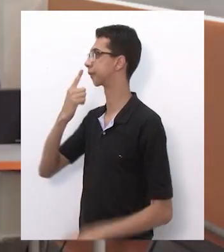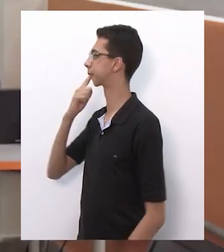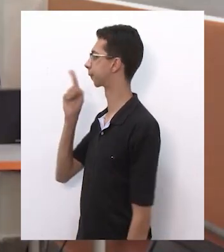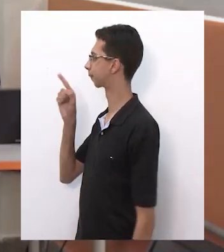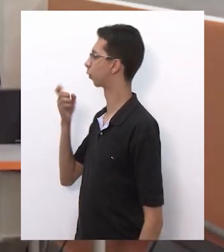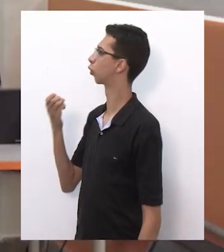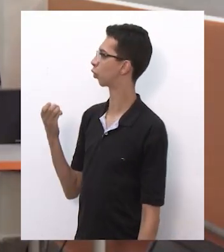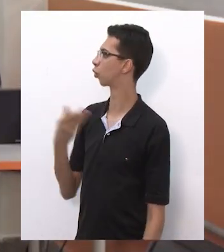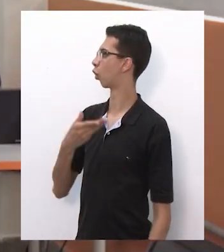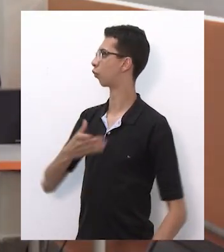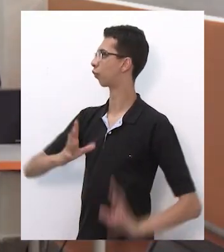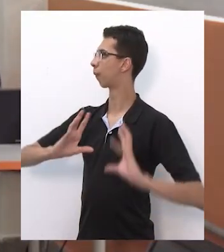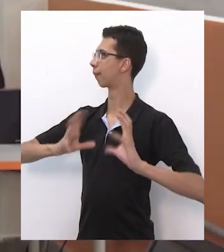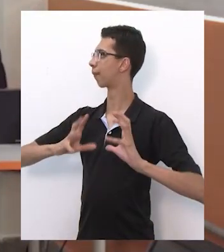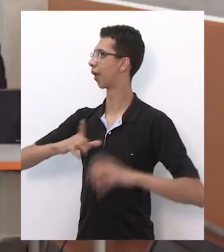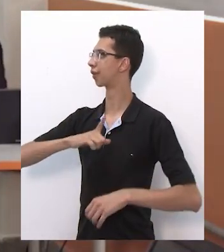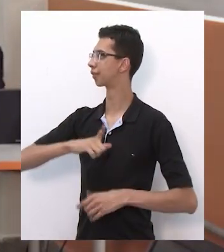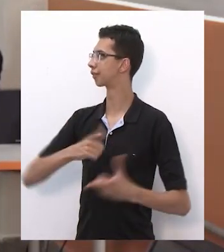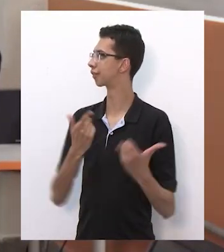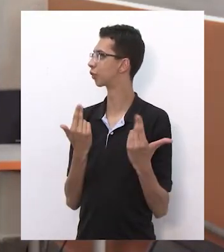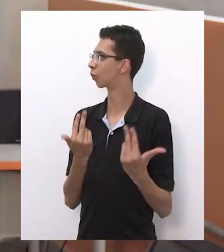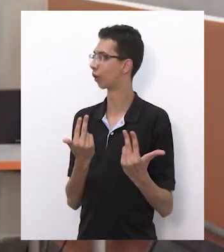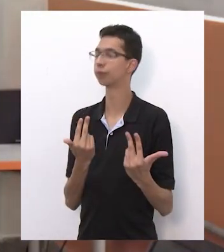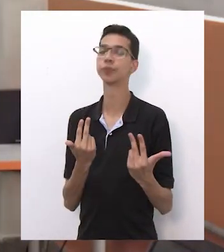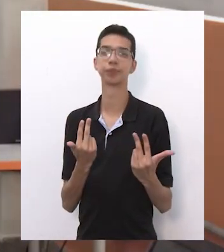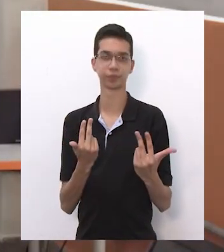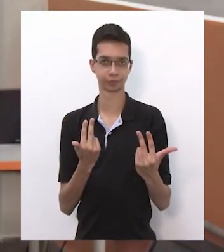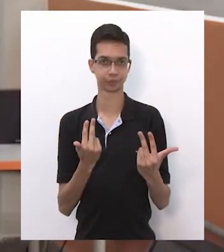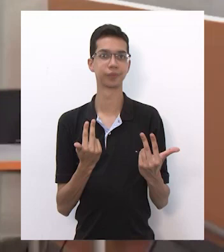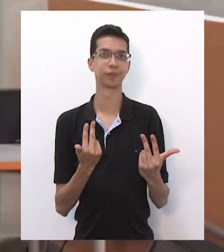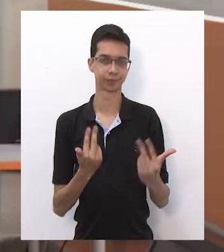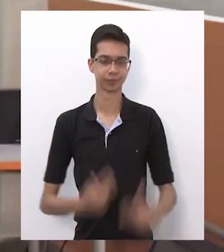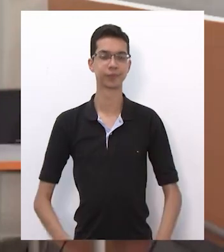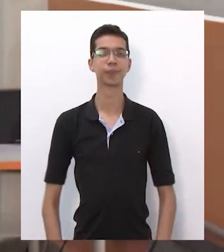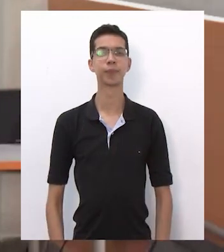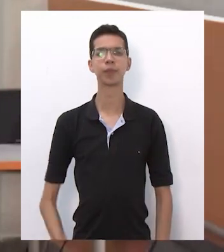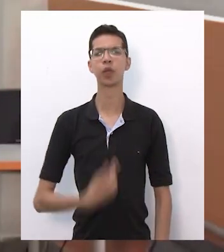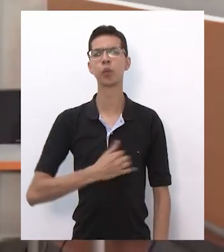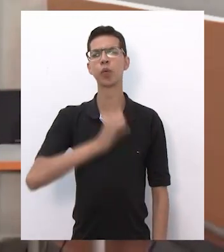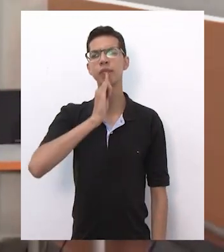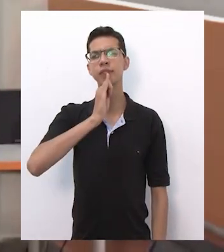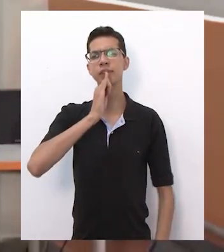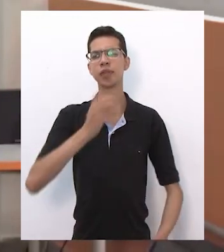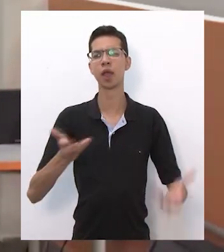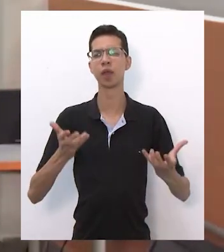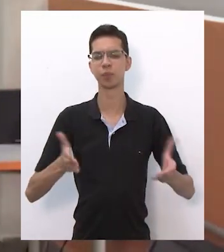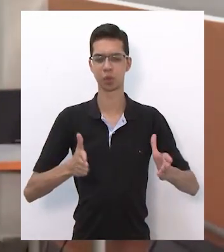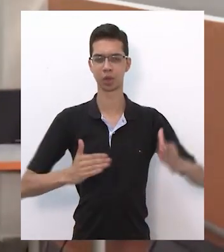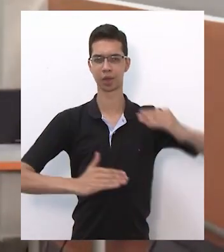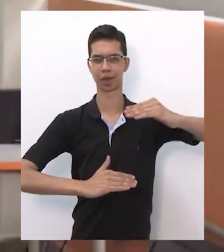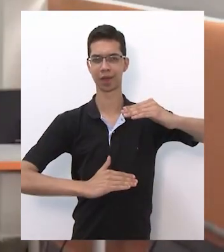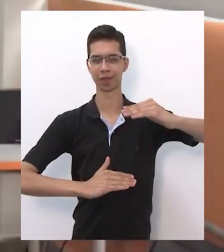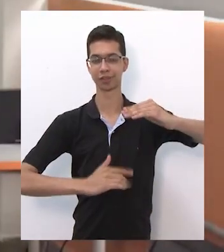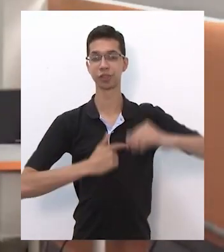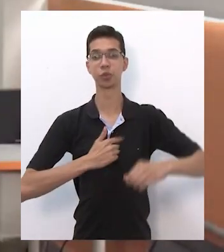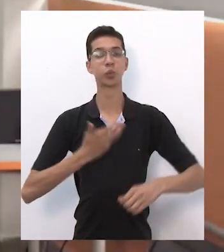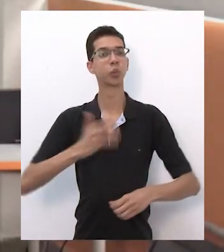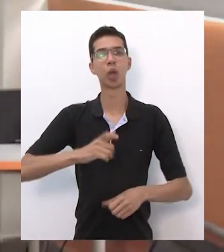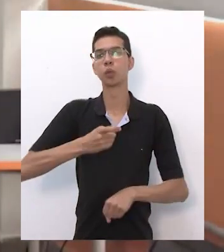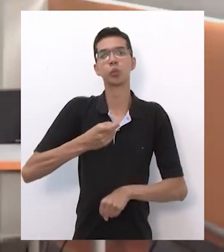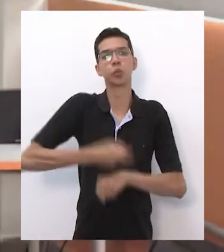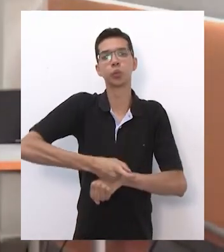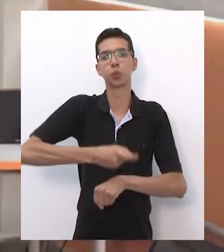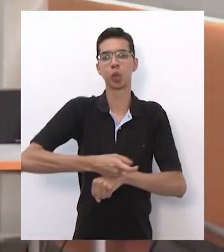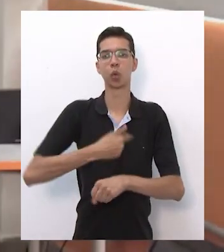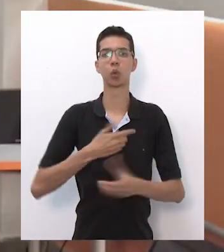Essa nova peça, eu vou fazer o seguinte, eu estou querendo uma caixa mas eu não quero uma caixa sólida, eu quero uma